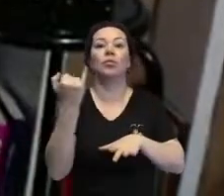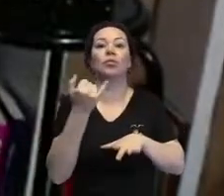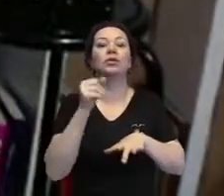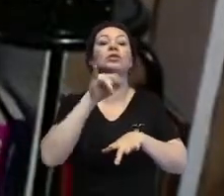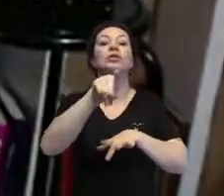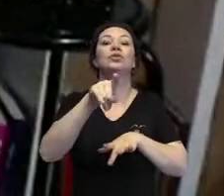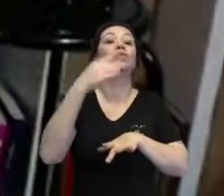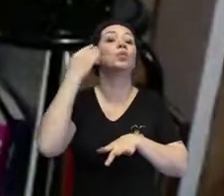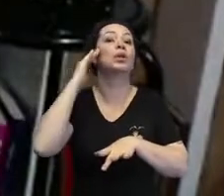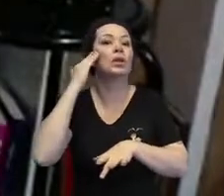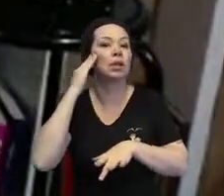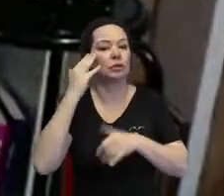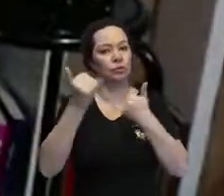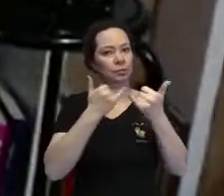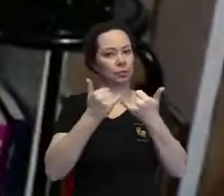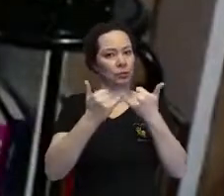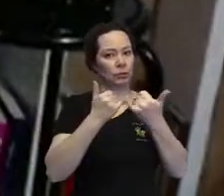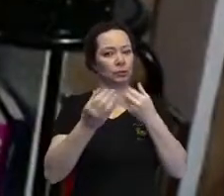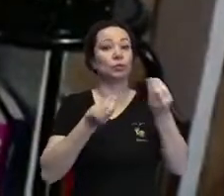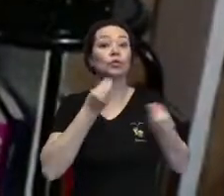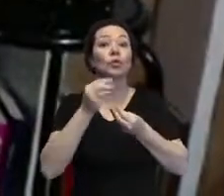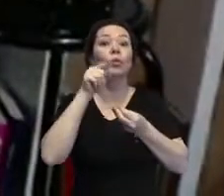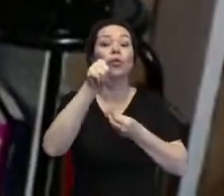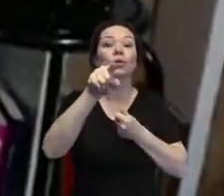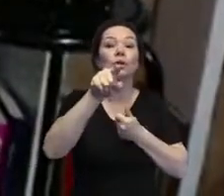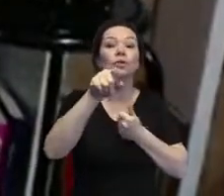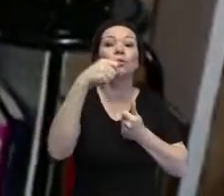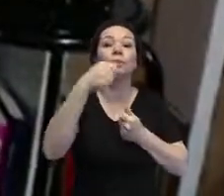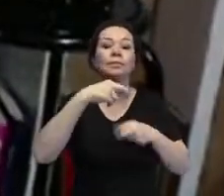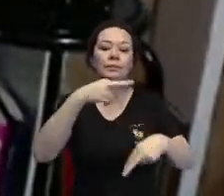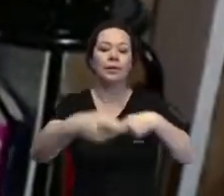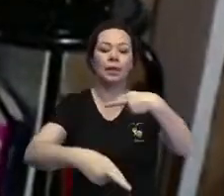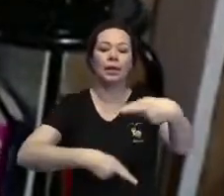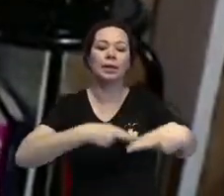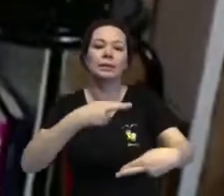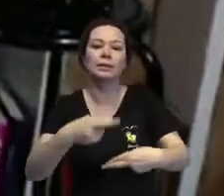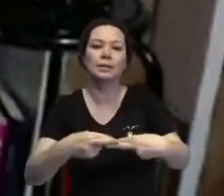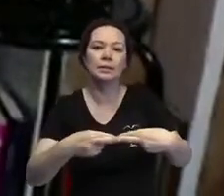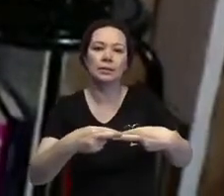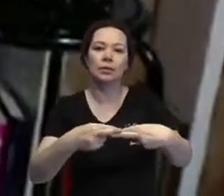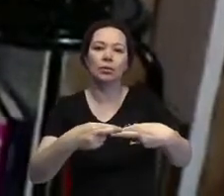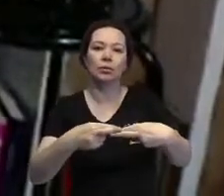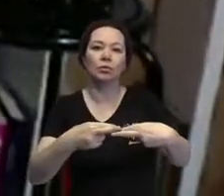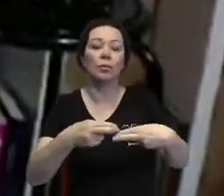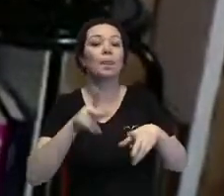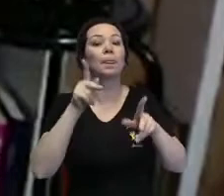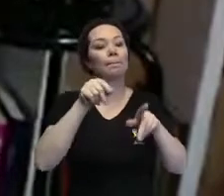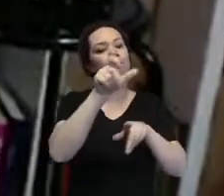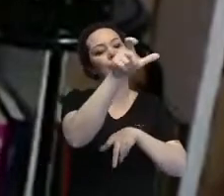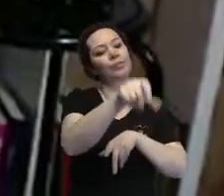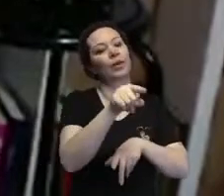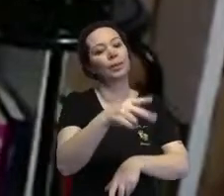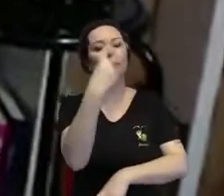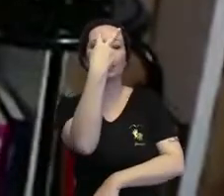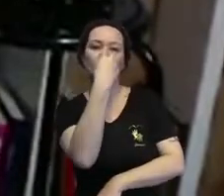por exemplo, como é que você deve se relacionar com uma pessoa cega ou que tem baixa visão.